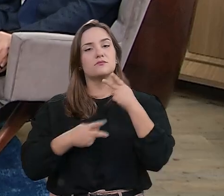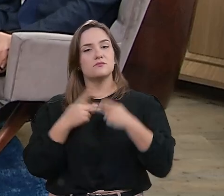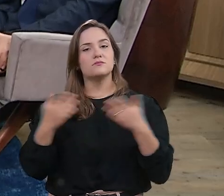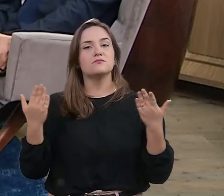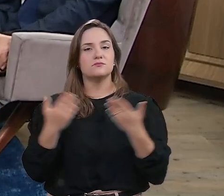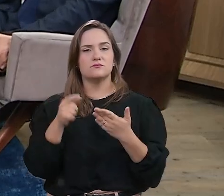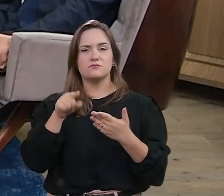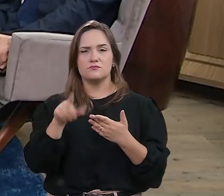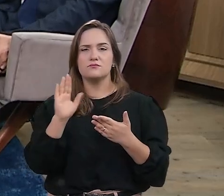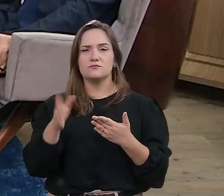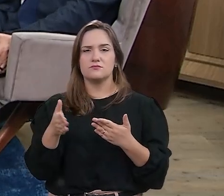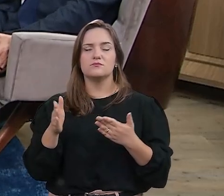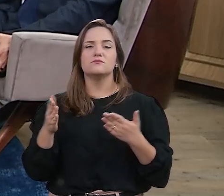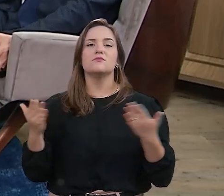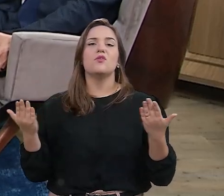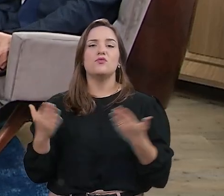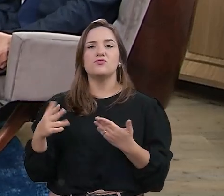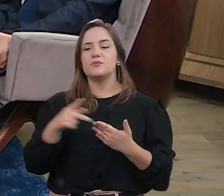do Conselho